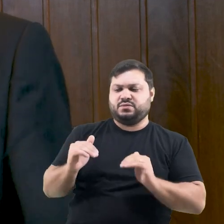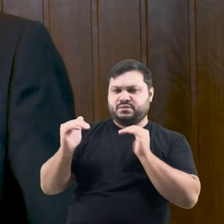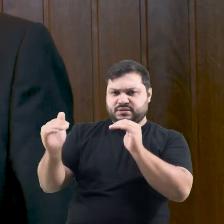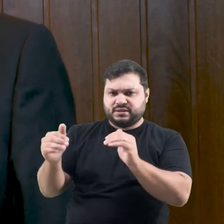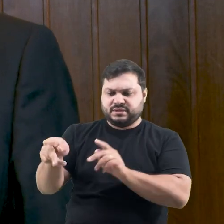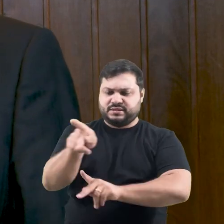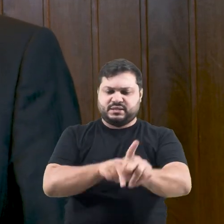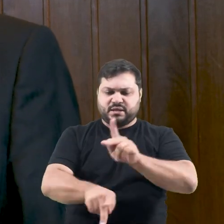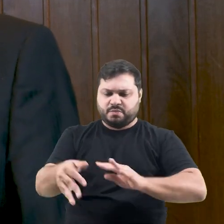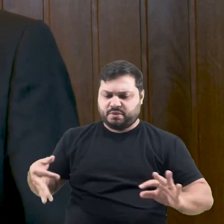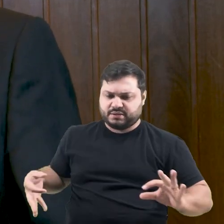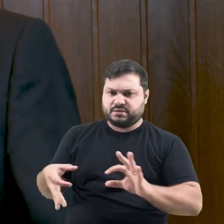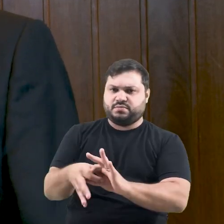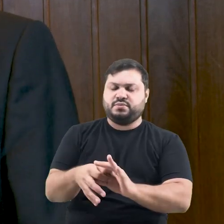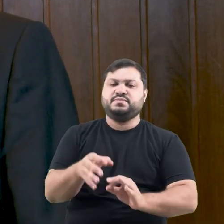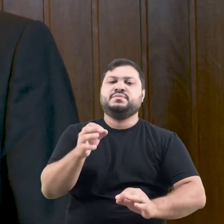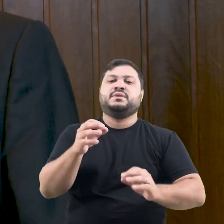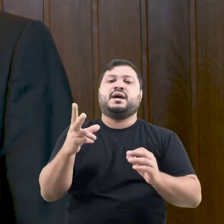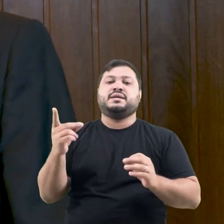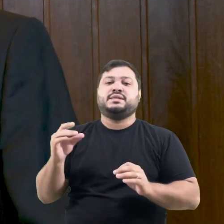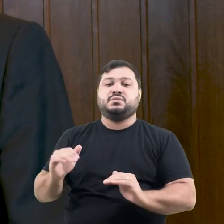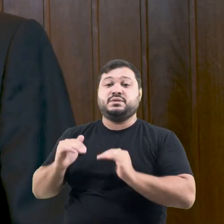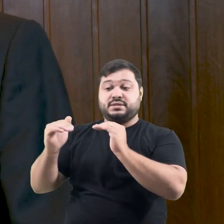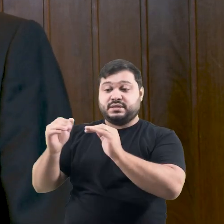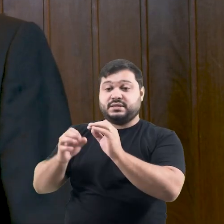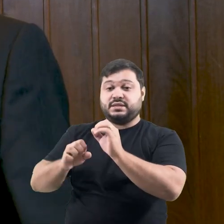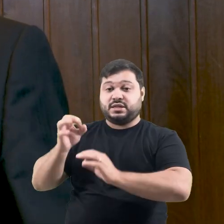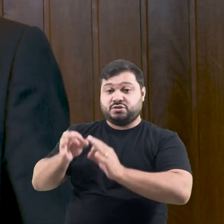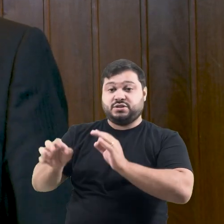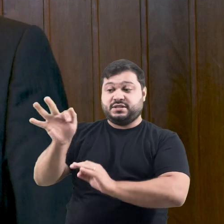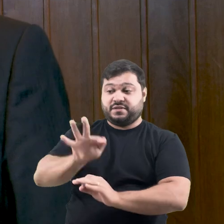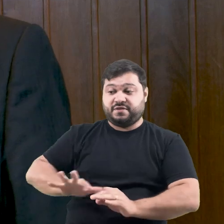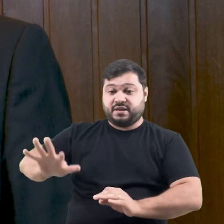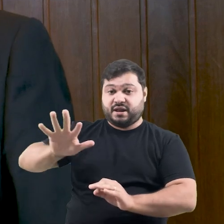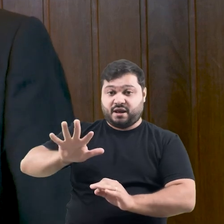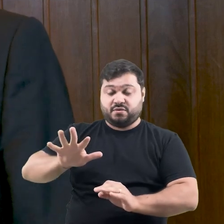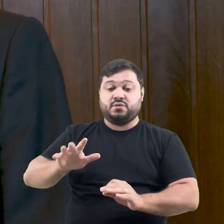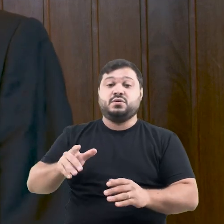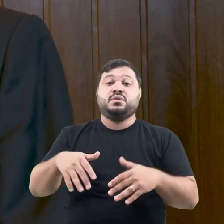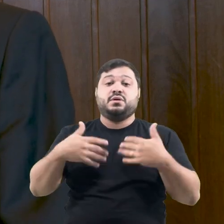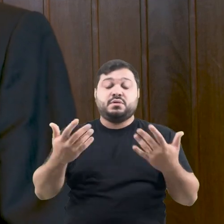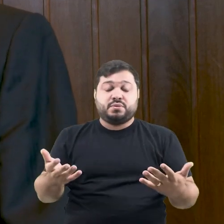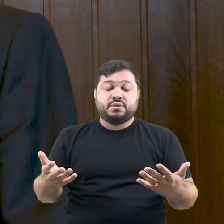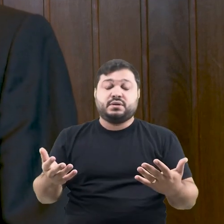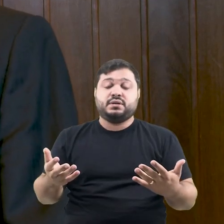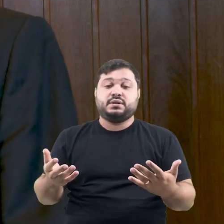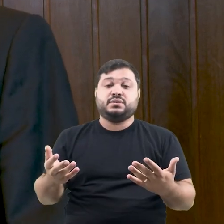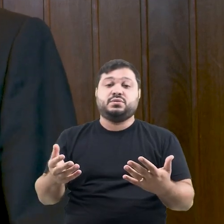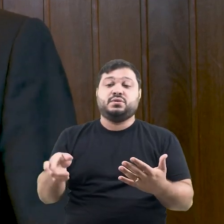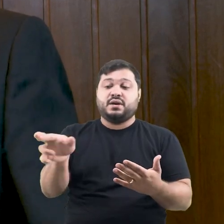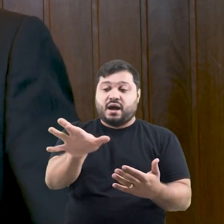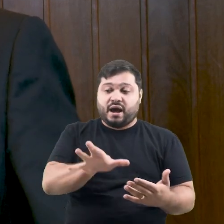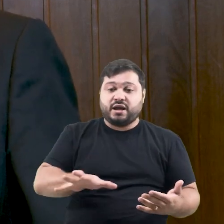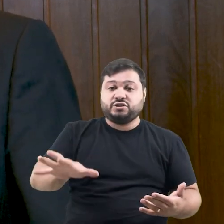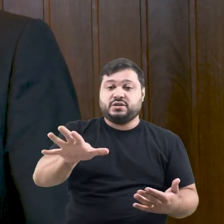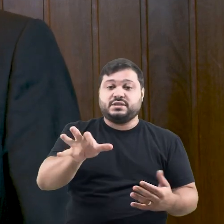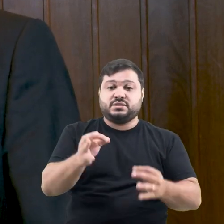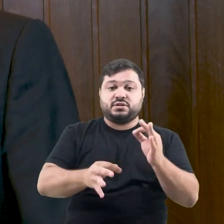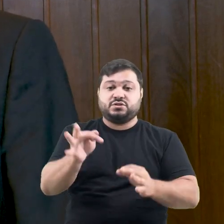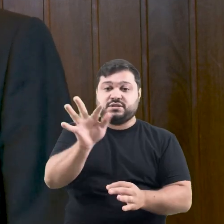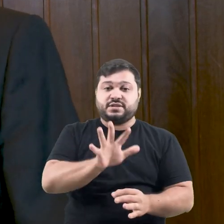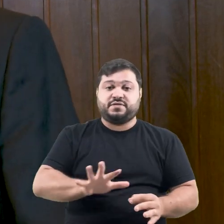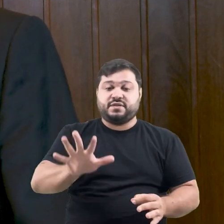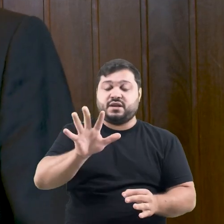instância da população, a segunda instância da Justiça Federal da população. Portanto, a regionalização da